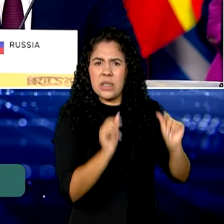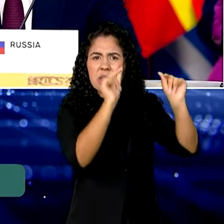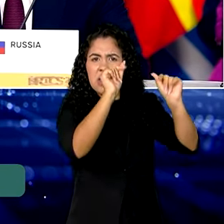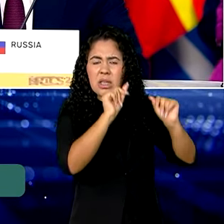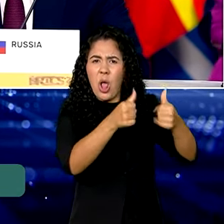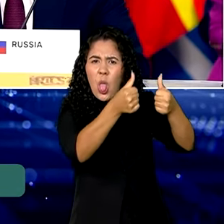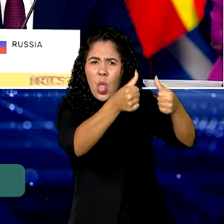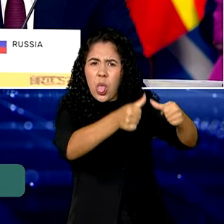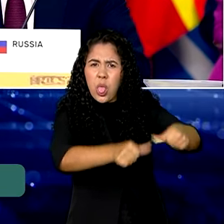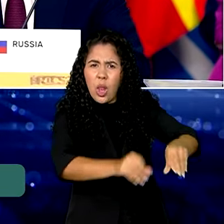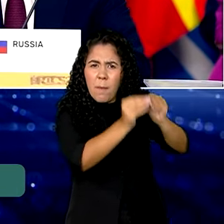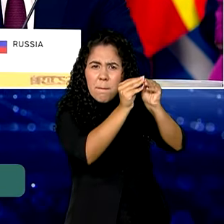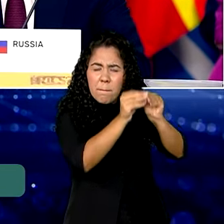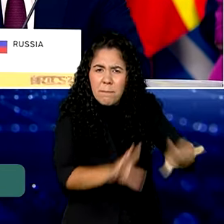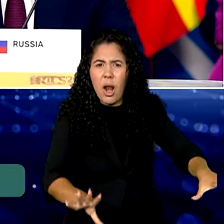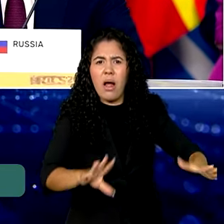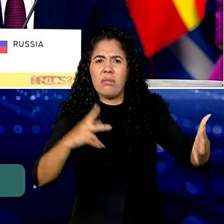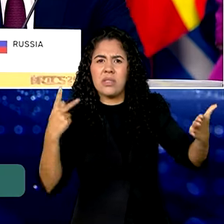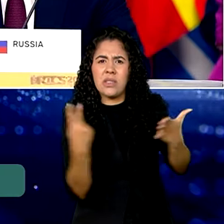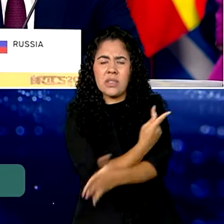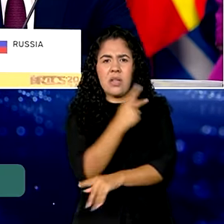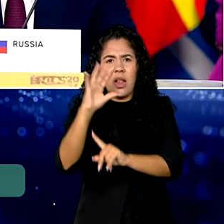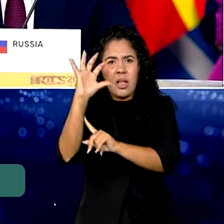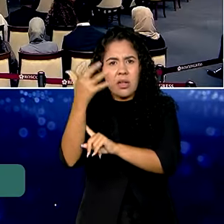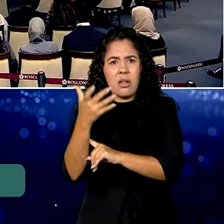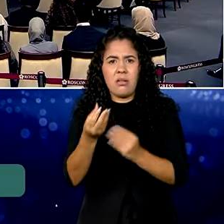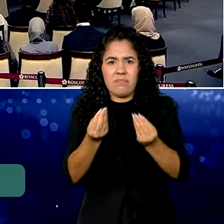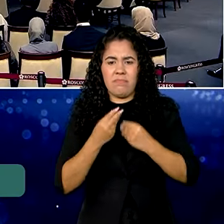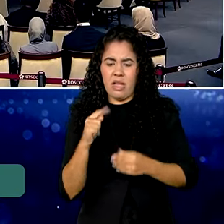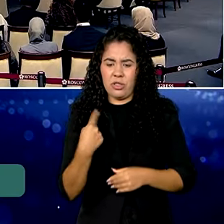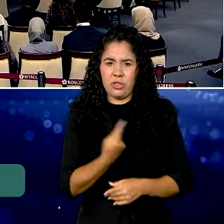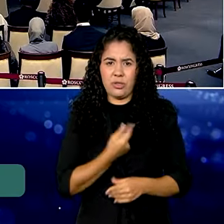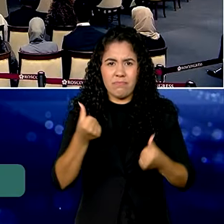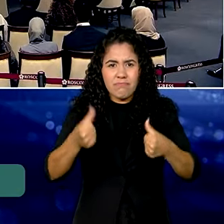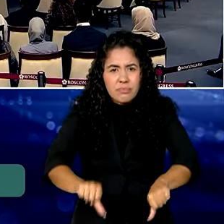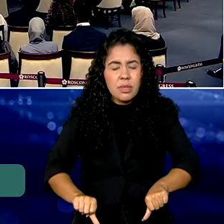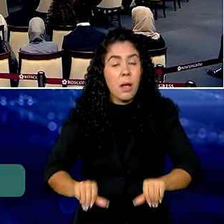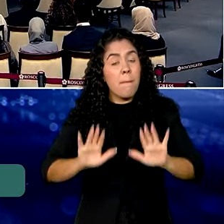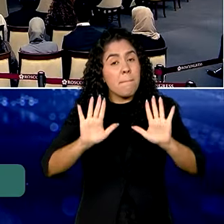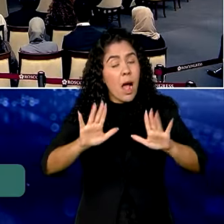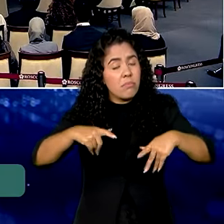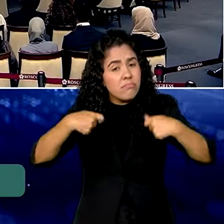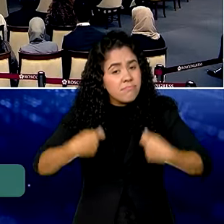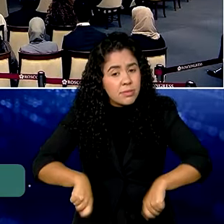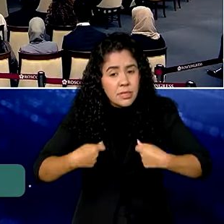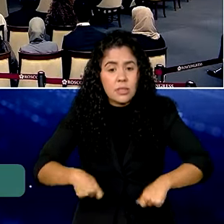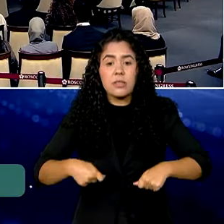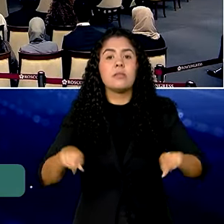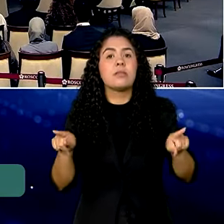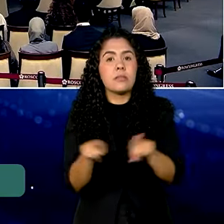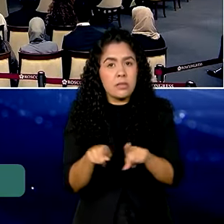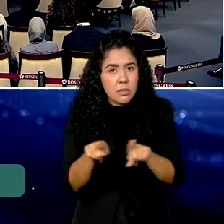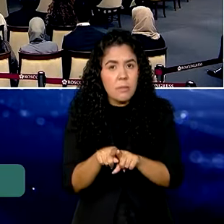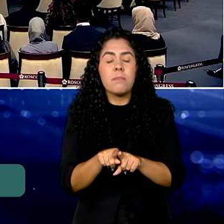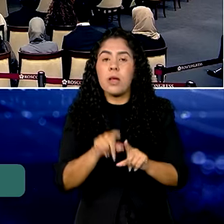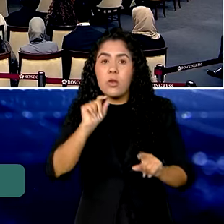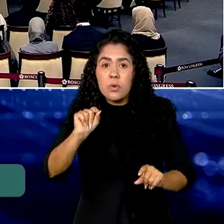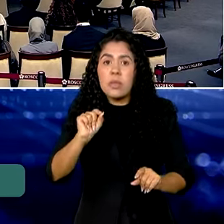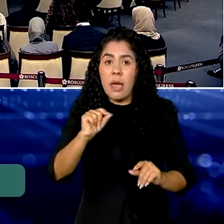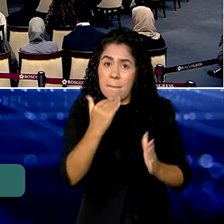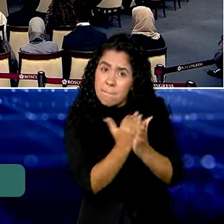cinou na crise climática que nos aflige hoje é preciso ir além dos 100 bilhões anuais